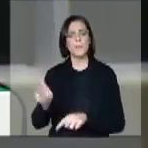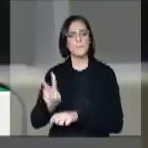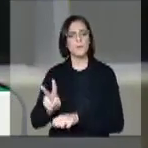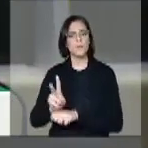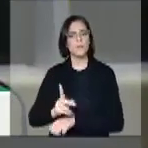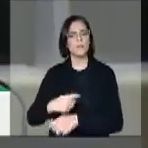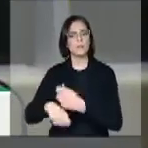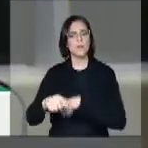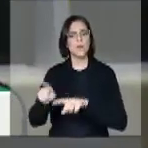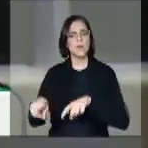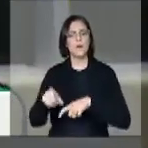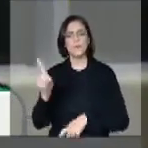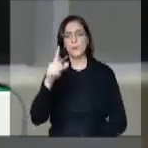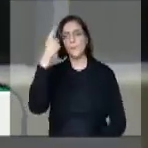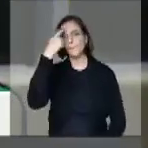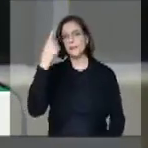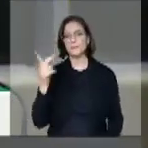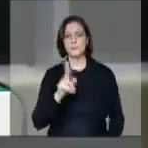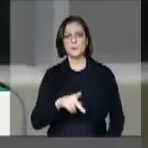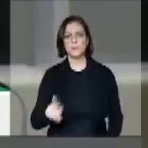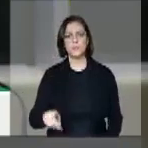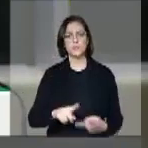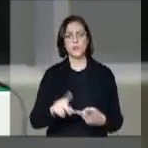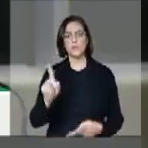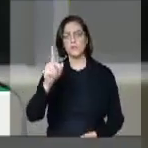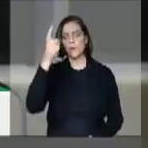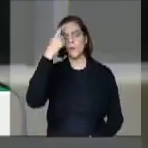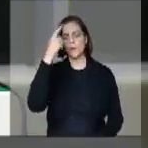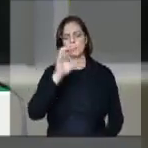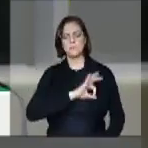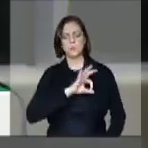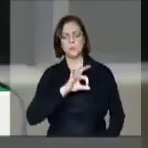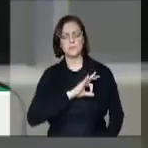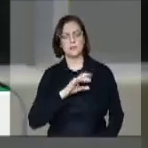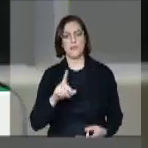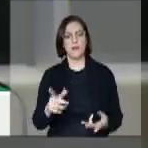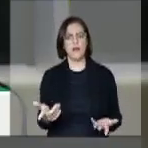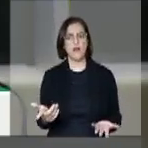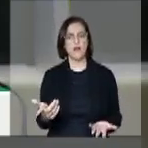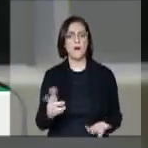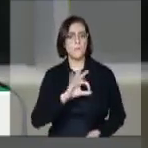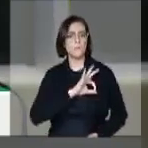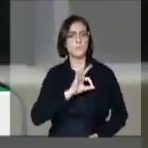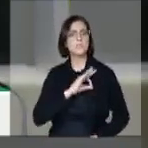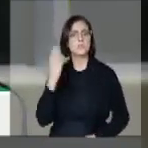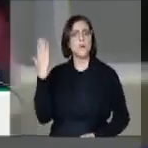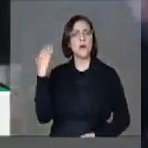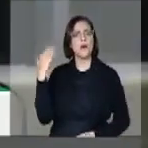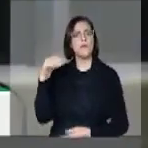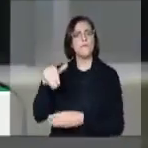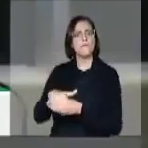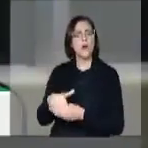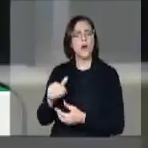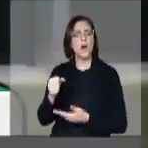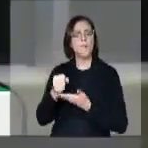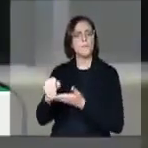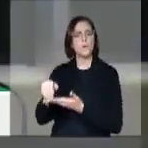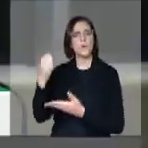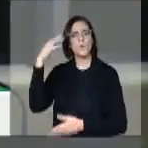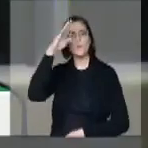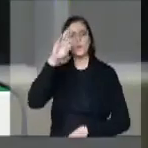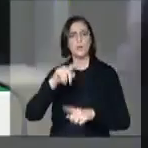professores, mas não pensou nos policiais. Mentira. Os policiais serviram para eleger o presidente, mas não serviram na hora de